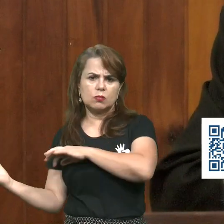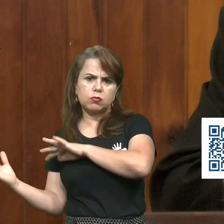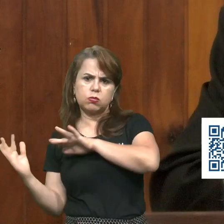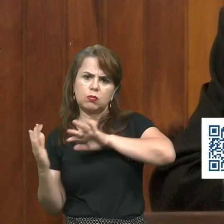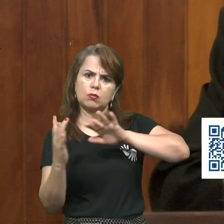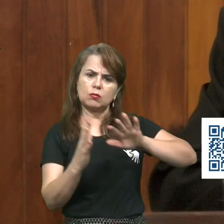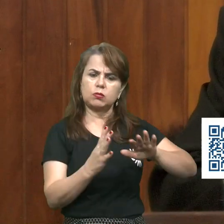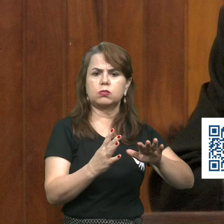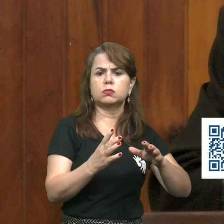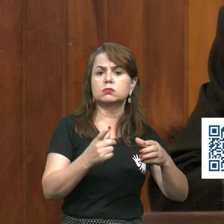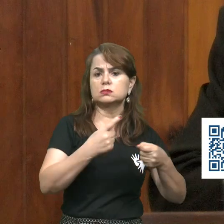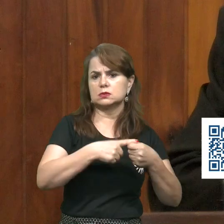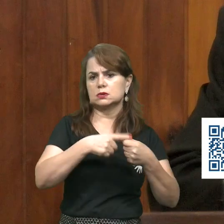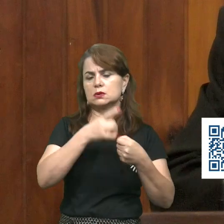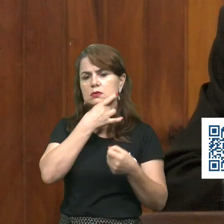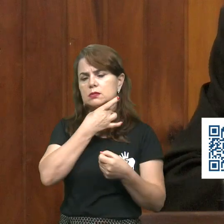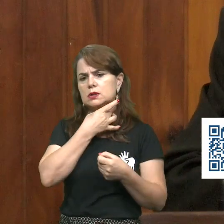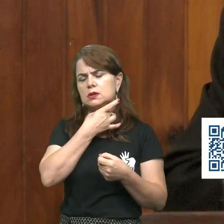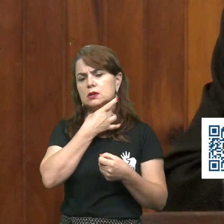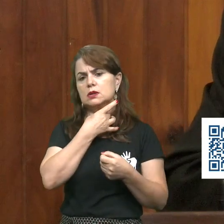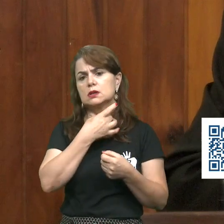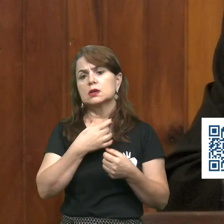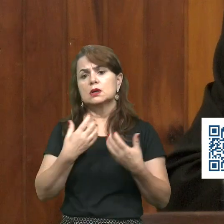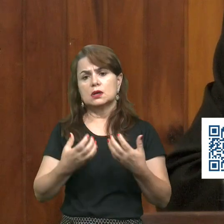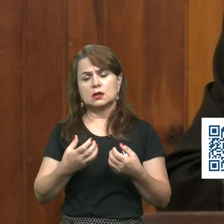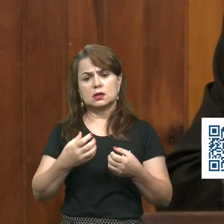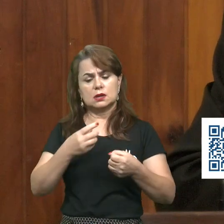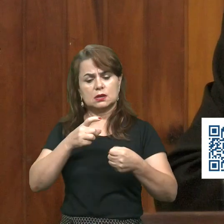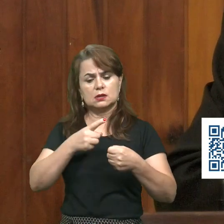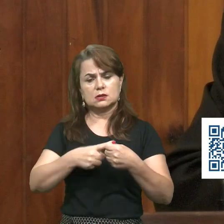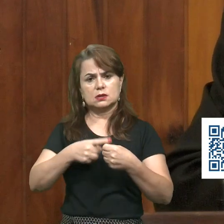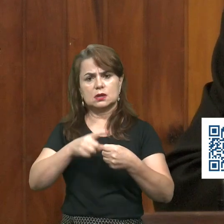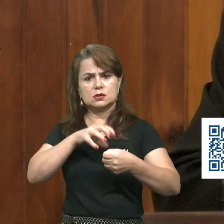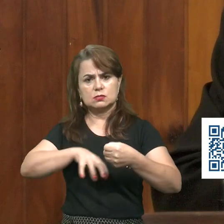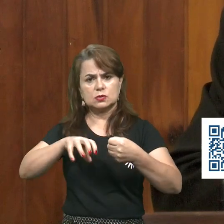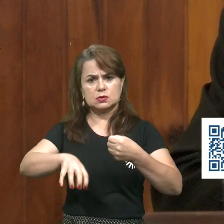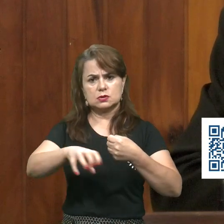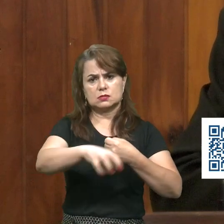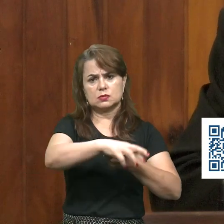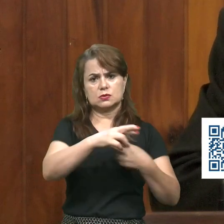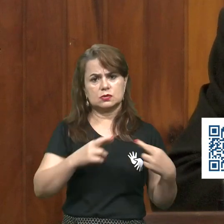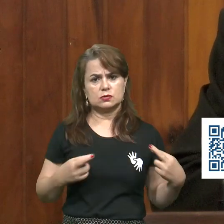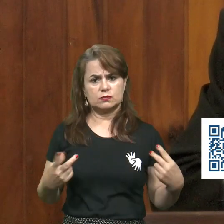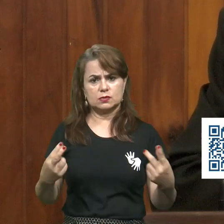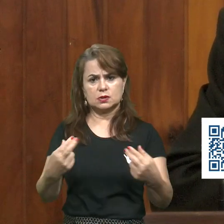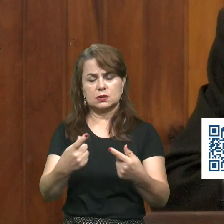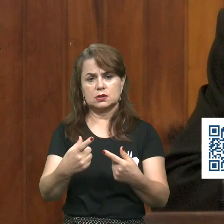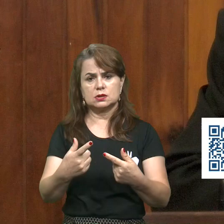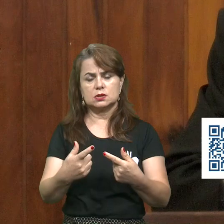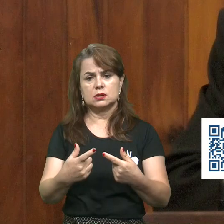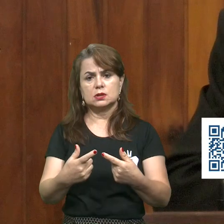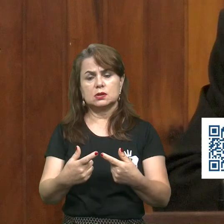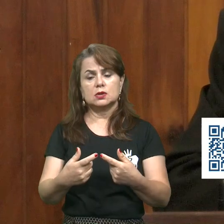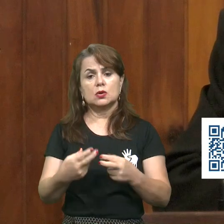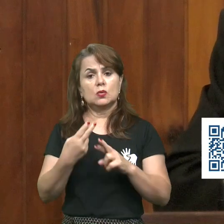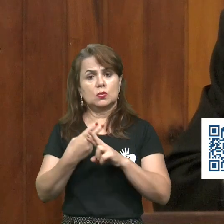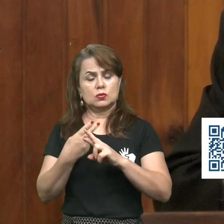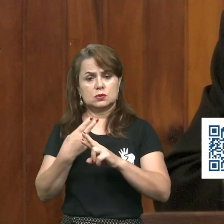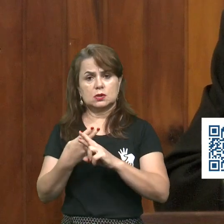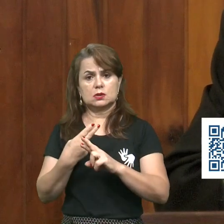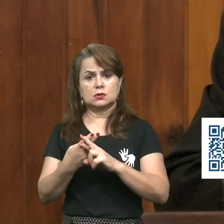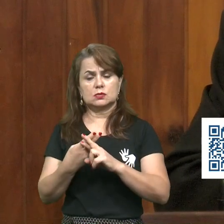mil pessoas. Temos na divisa de municípios aqui vários outros municípios que possam estar aqui usufruindo